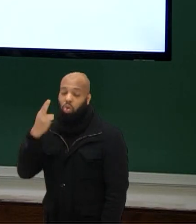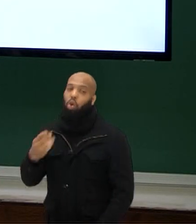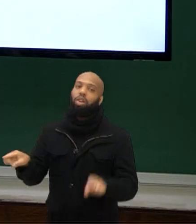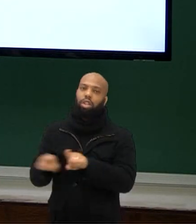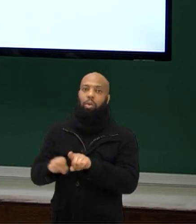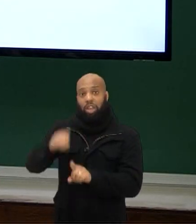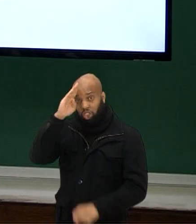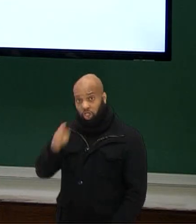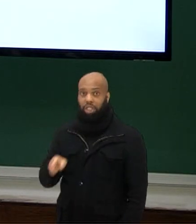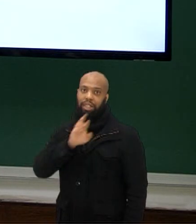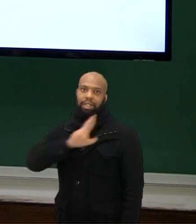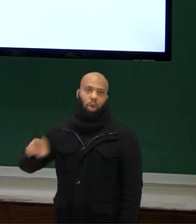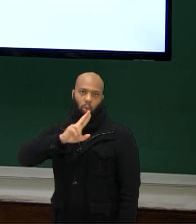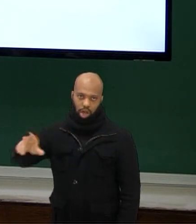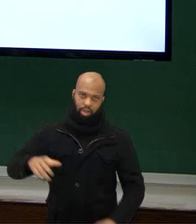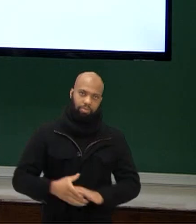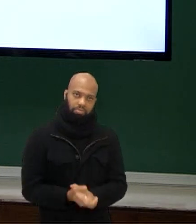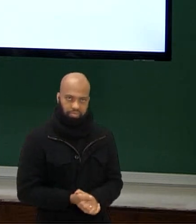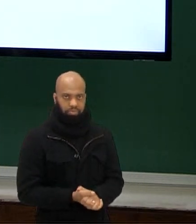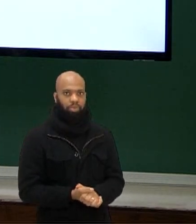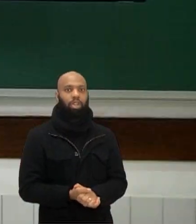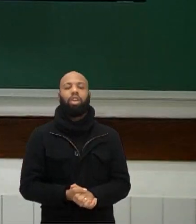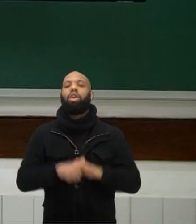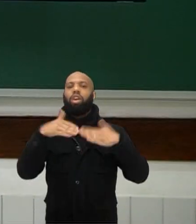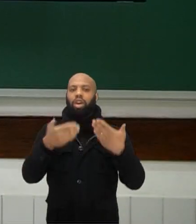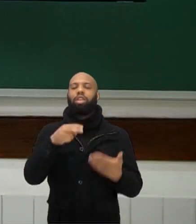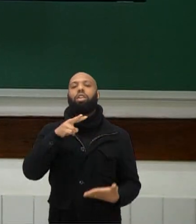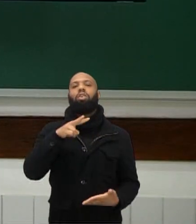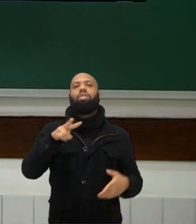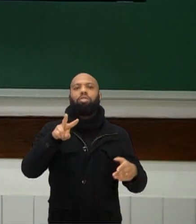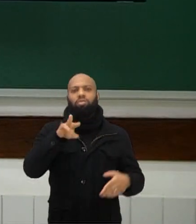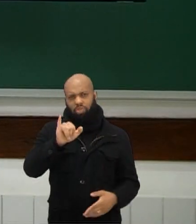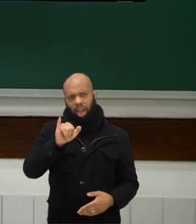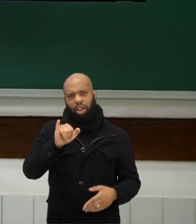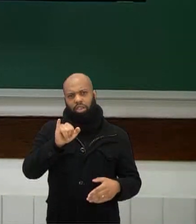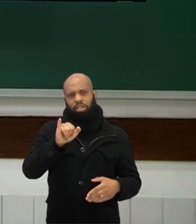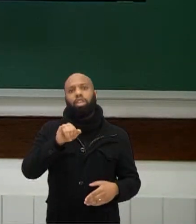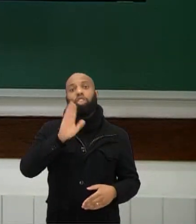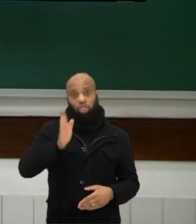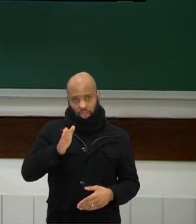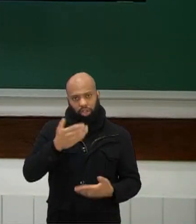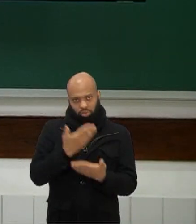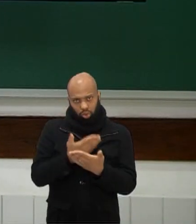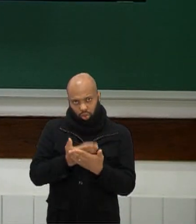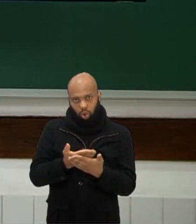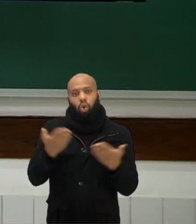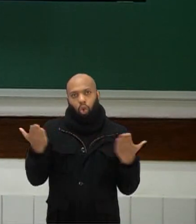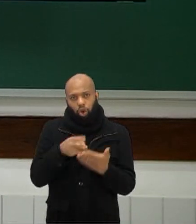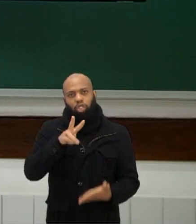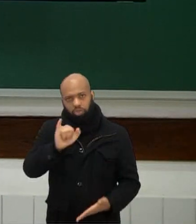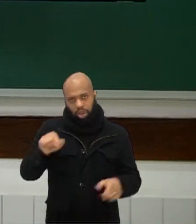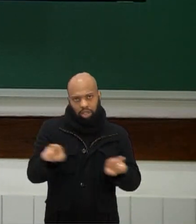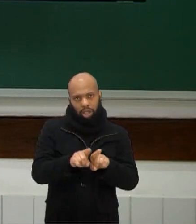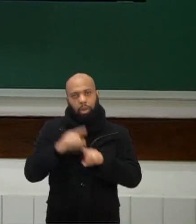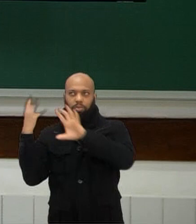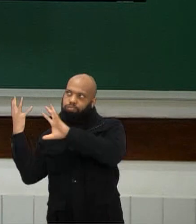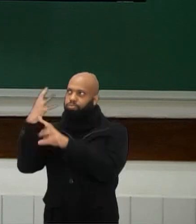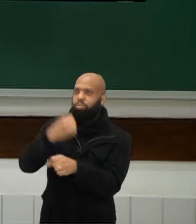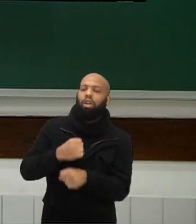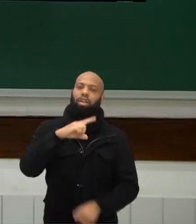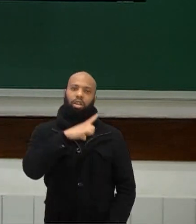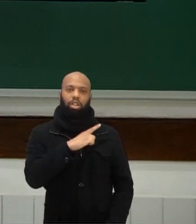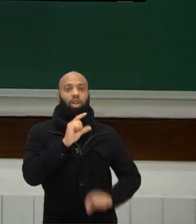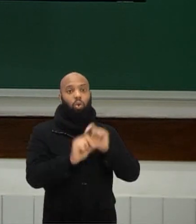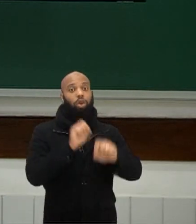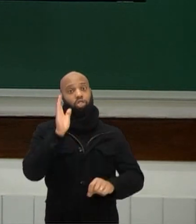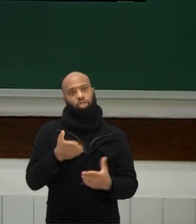como transitivo indireto. Isso a gente também já trabalhou em aulas anteriores e na de hoje a gente vai só recapitulando aquilo